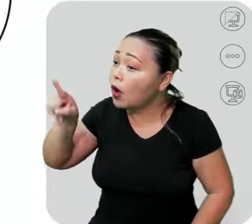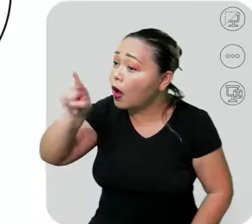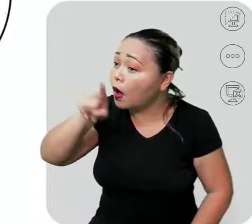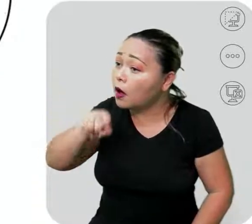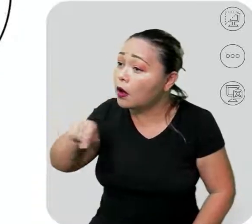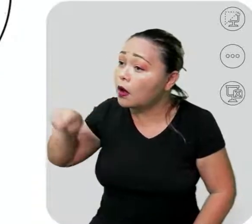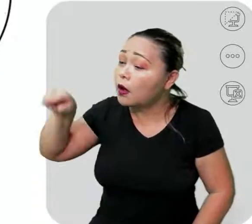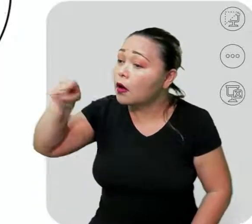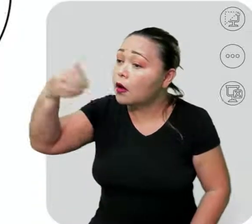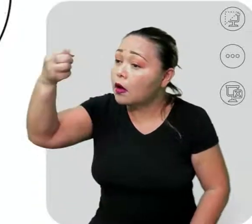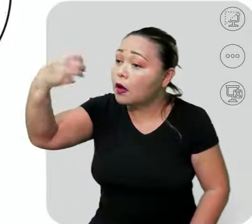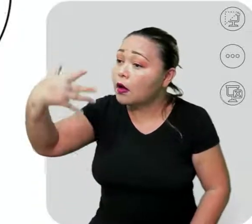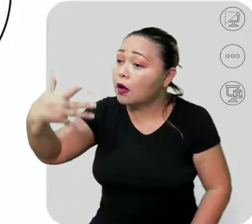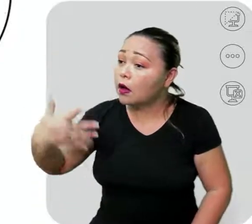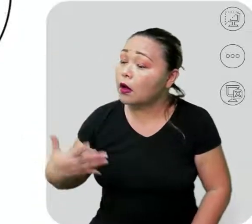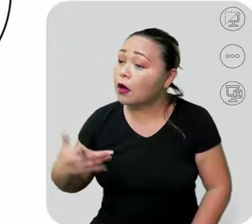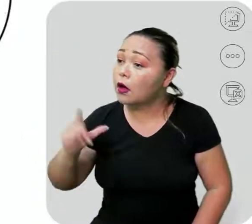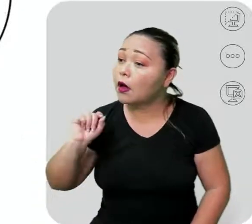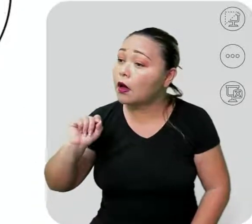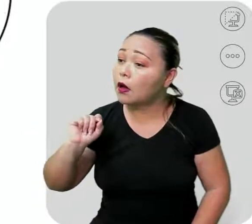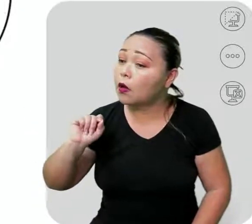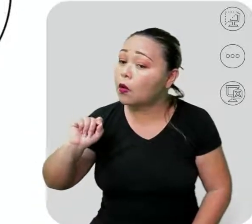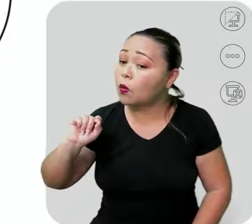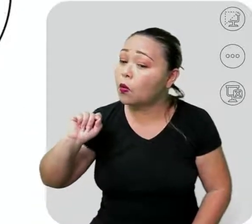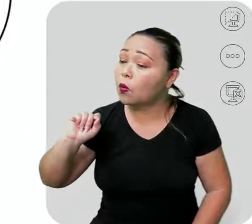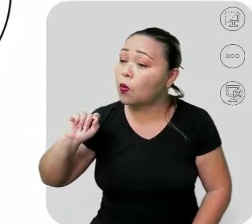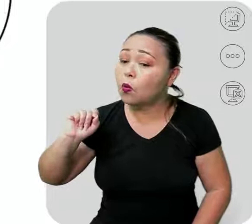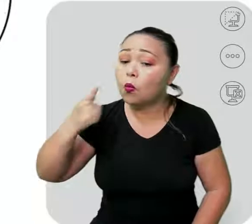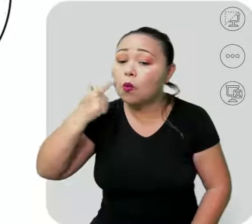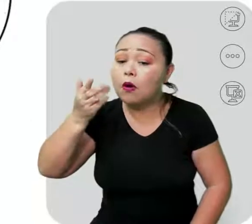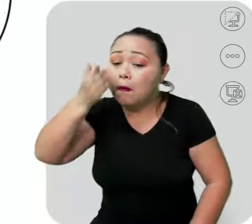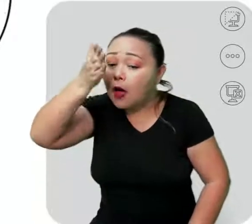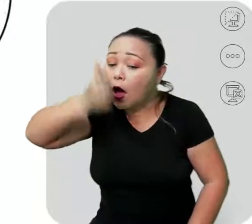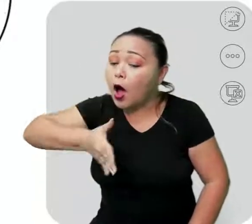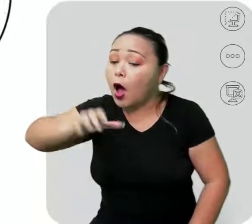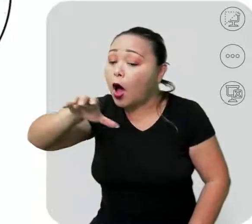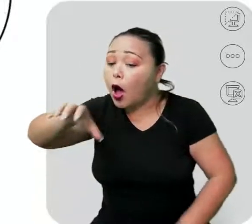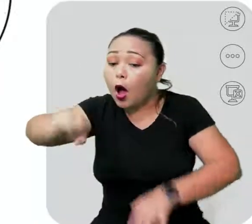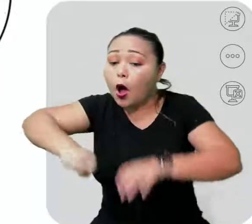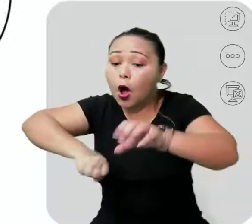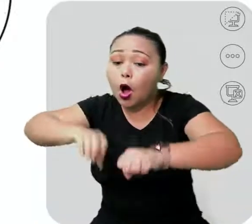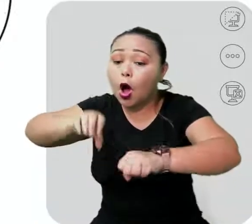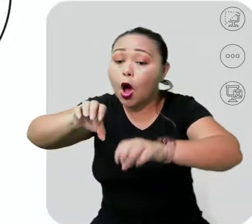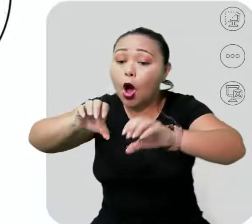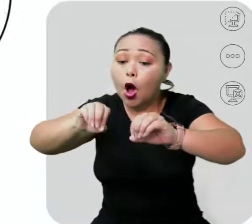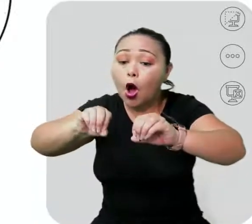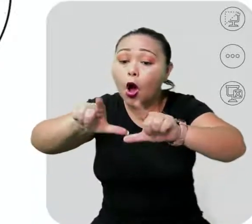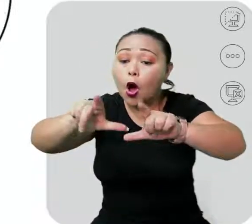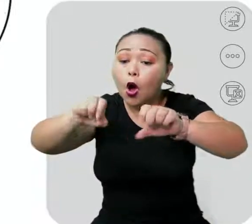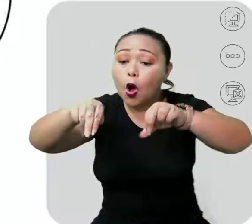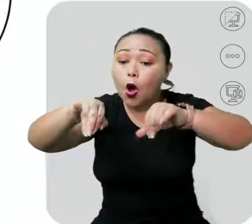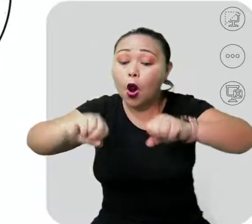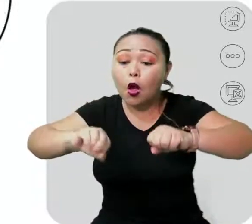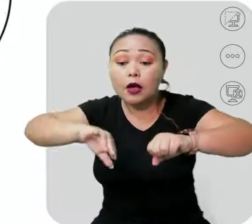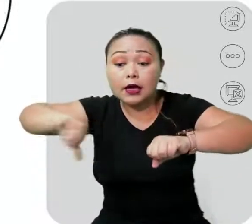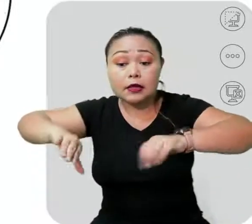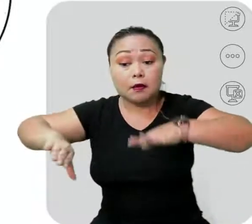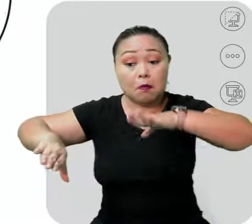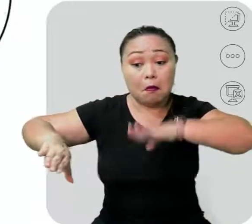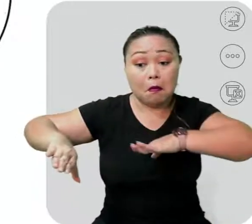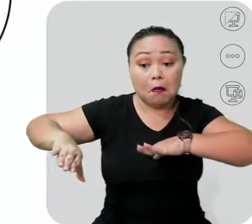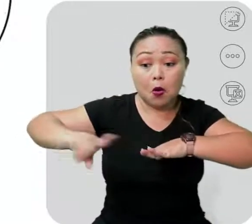a definição a demarcação Colonial Aline do marcação Colonial entre Espanha e